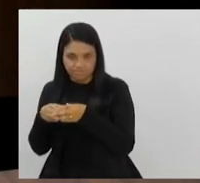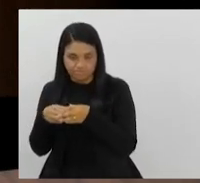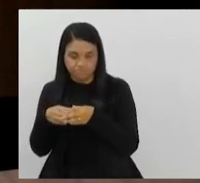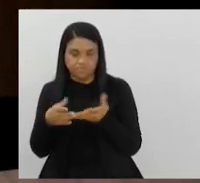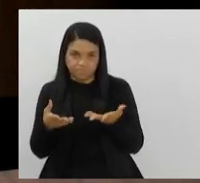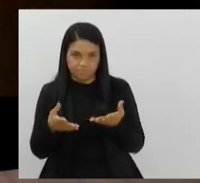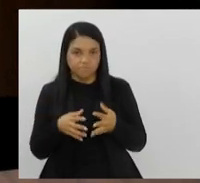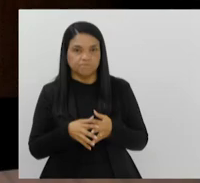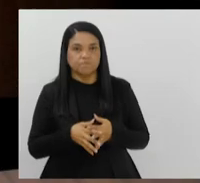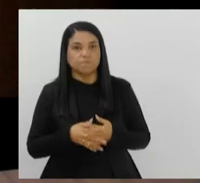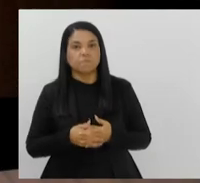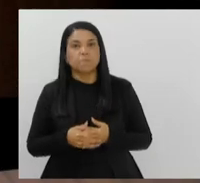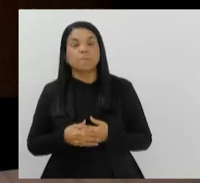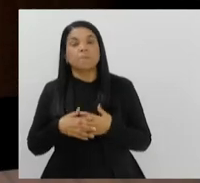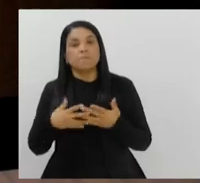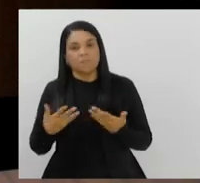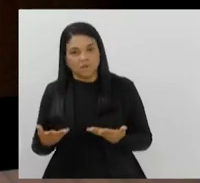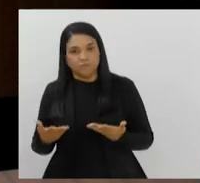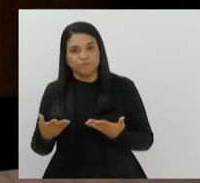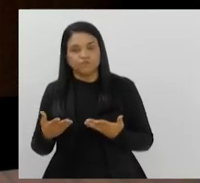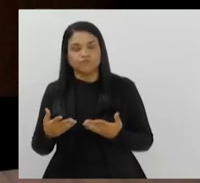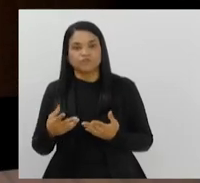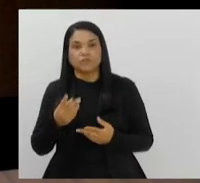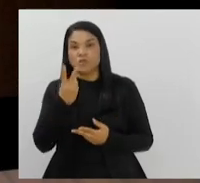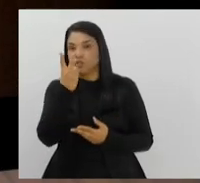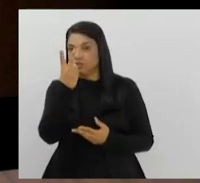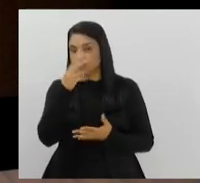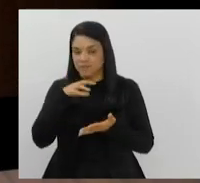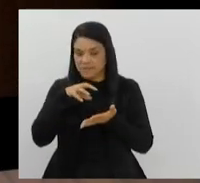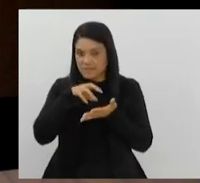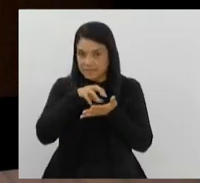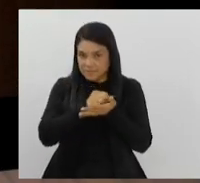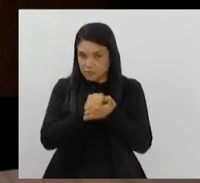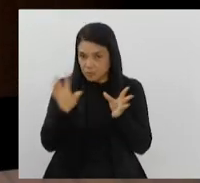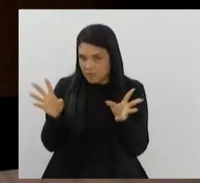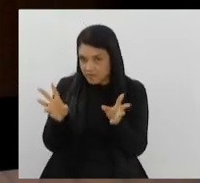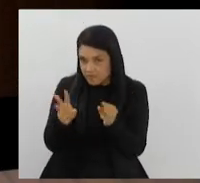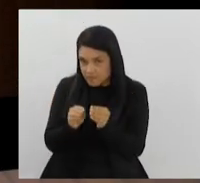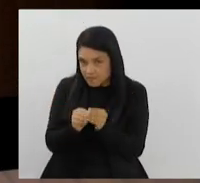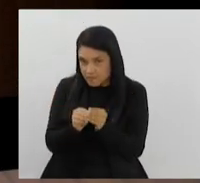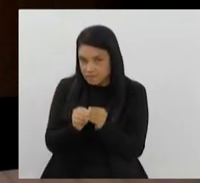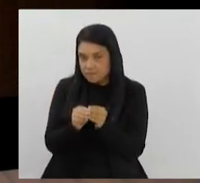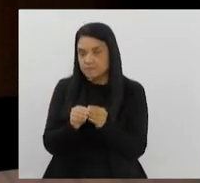permanentes. E aí, dois registros, para concluir, senhor presidente.